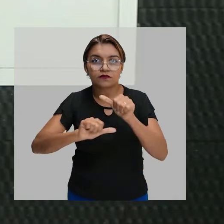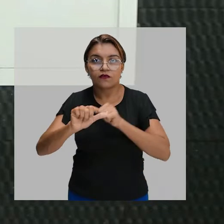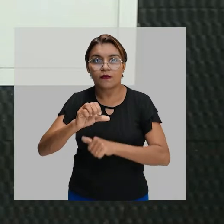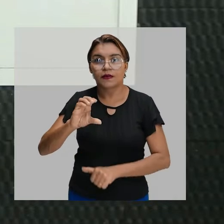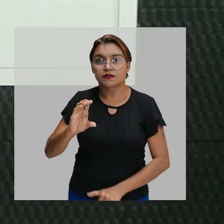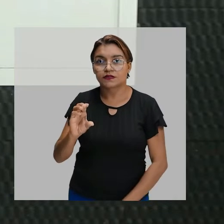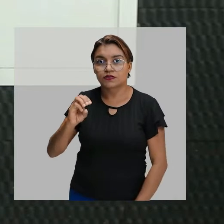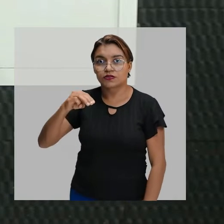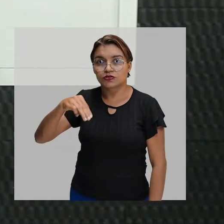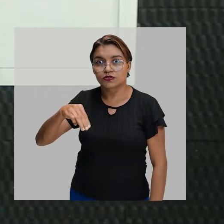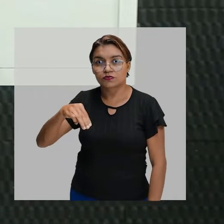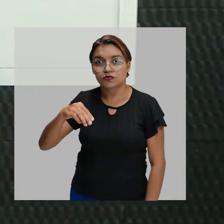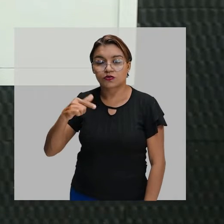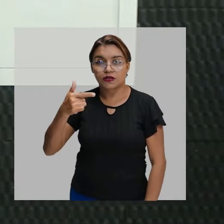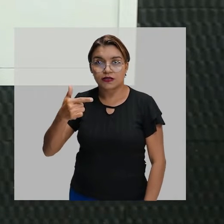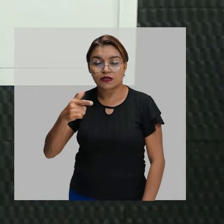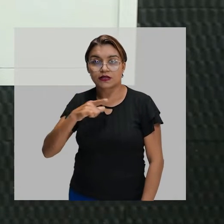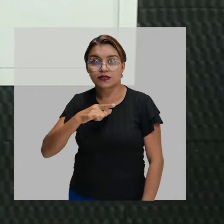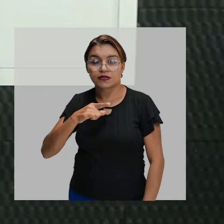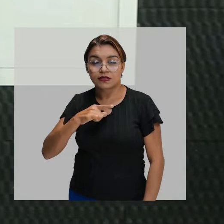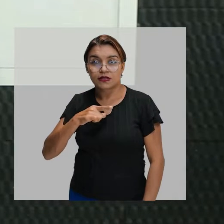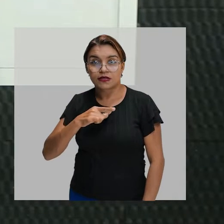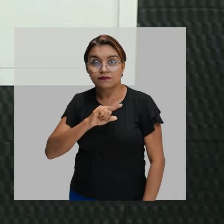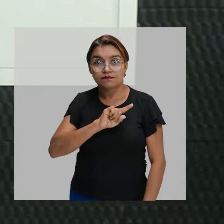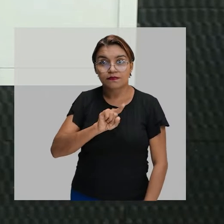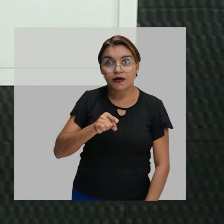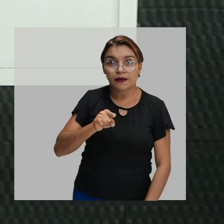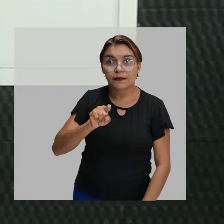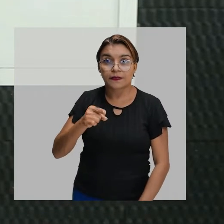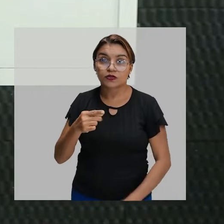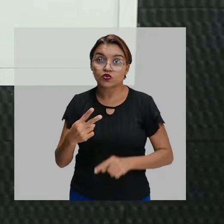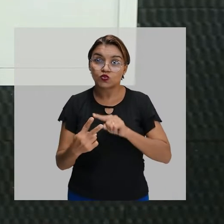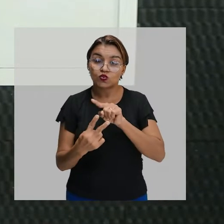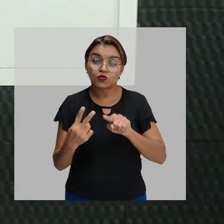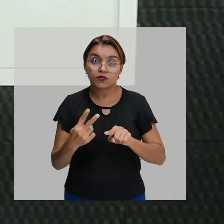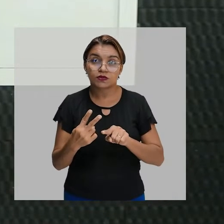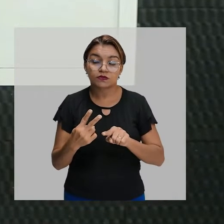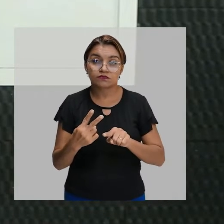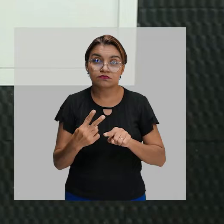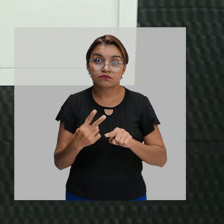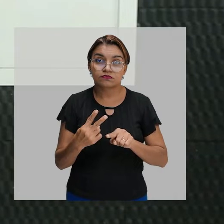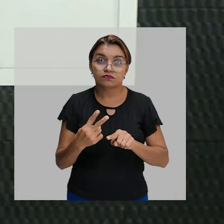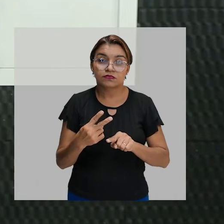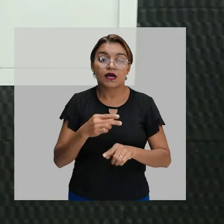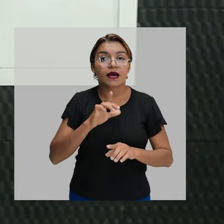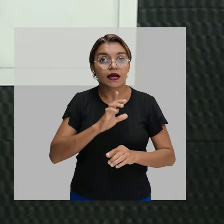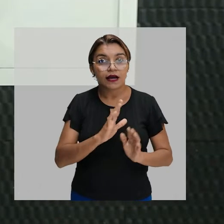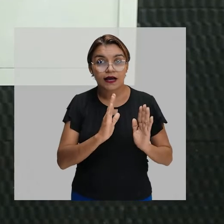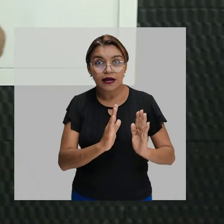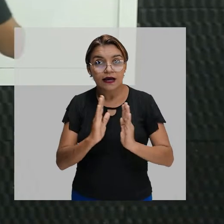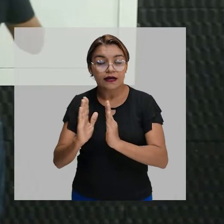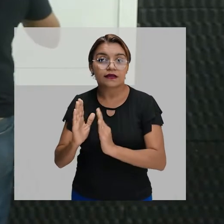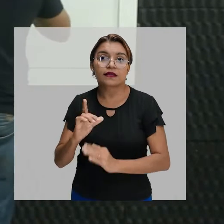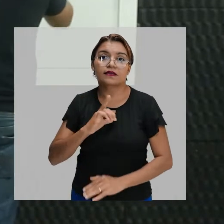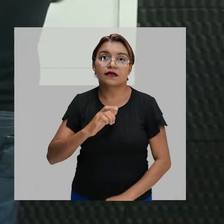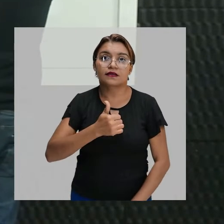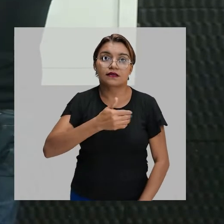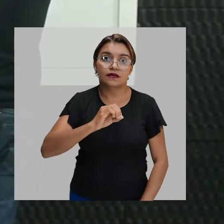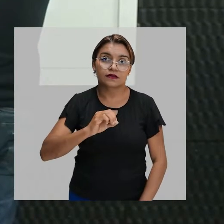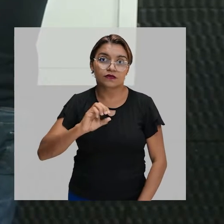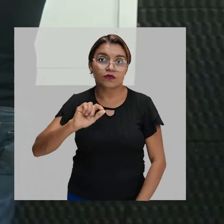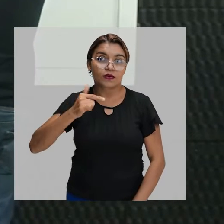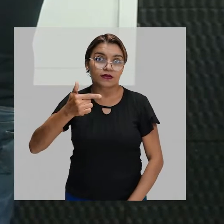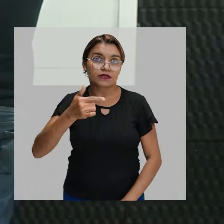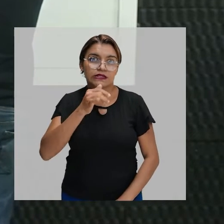coração duas casas só que como a área cada casa vale 10 ao quadrado não só 10 Então olha só para